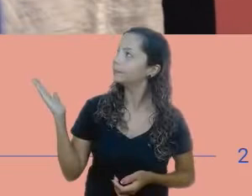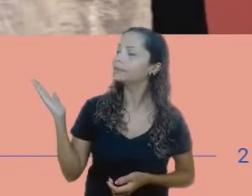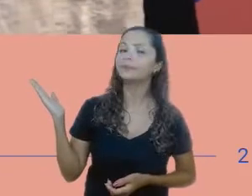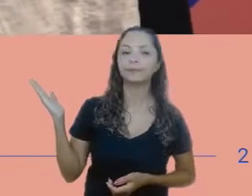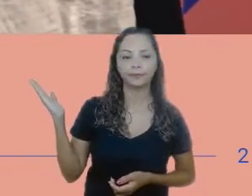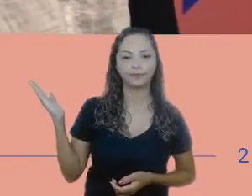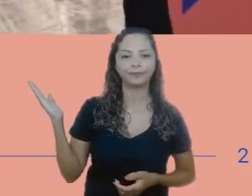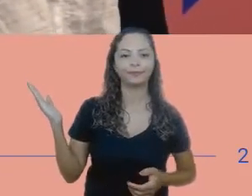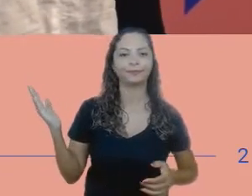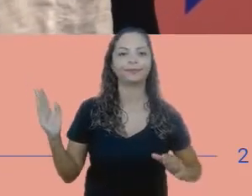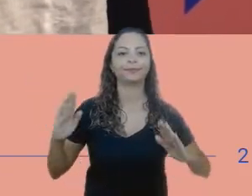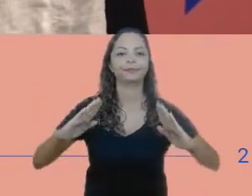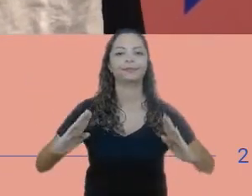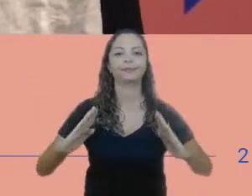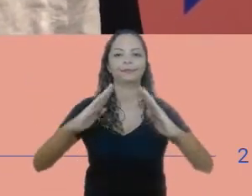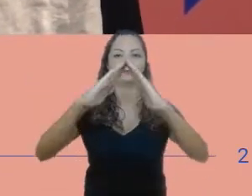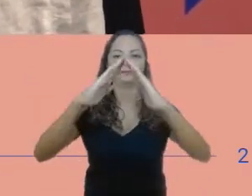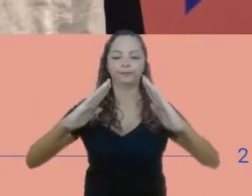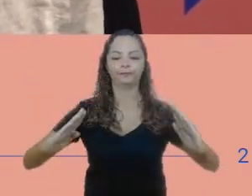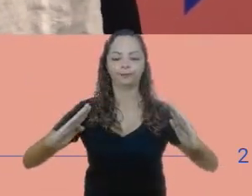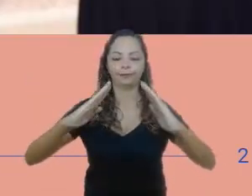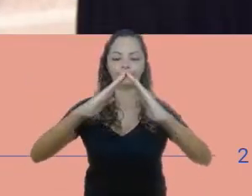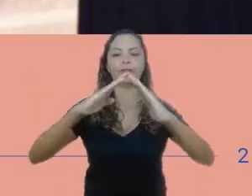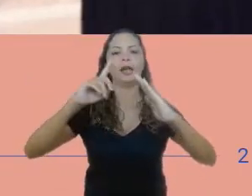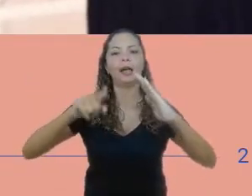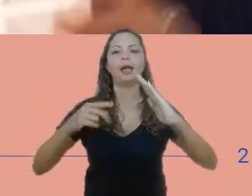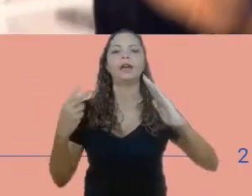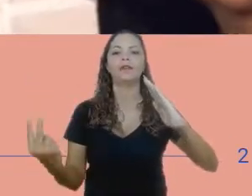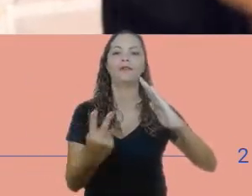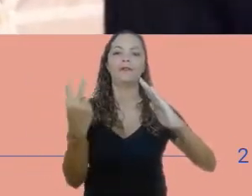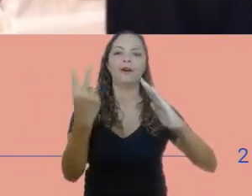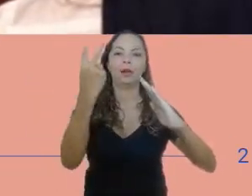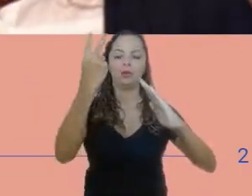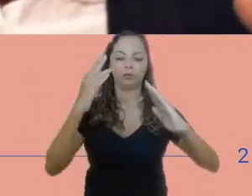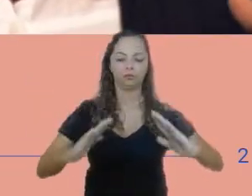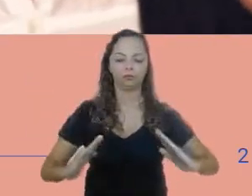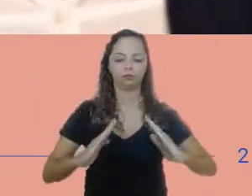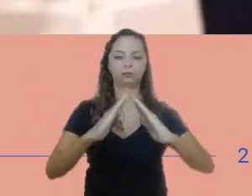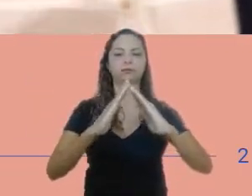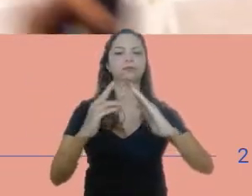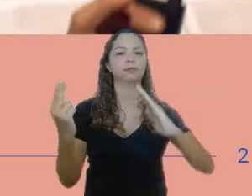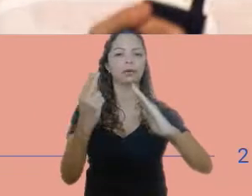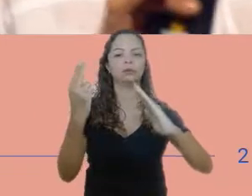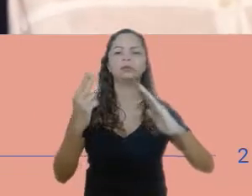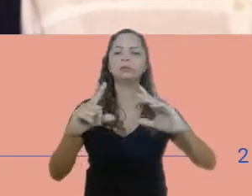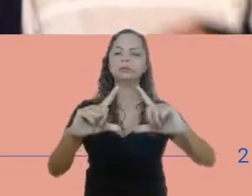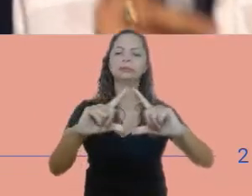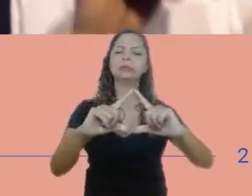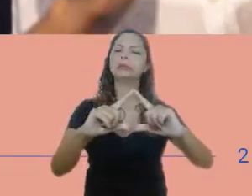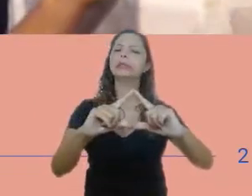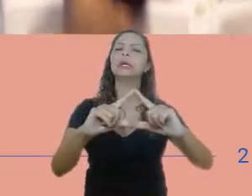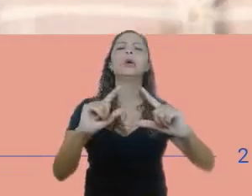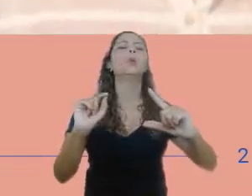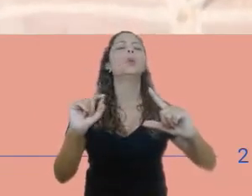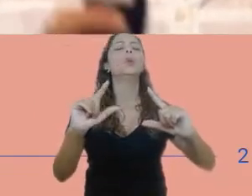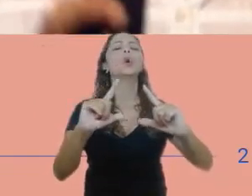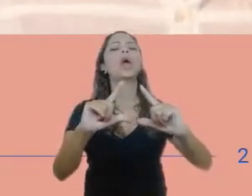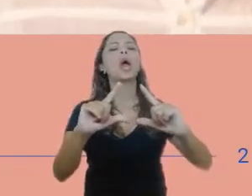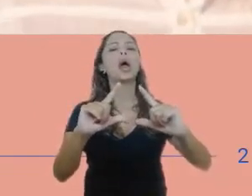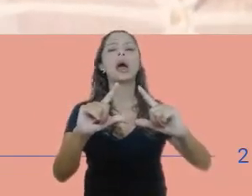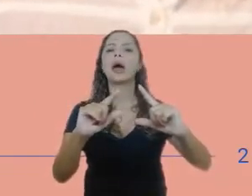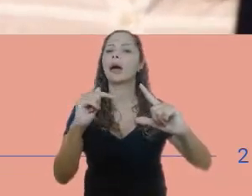pirâmide de valor e eu acho que essa imagem é muito impactante porque mostra claramente O que significa o